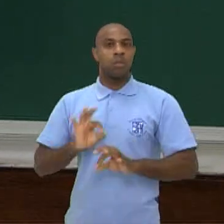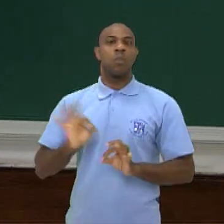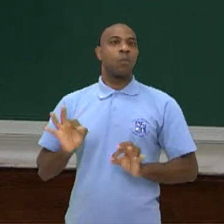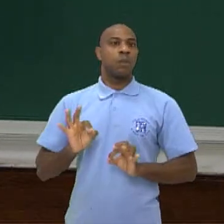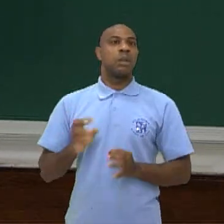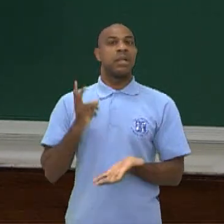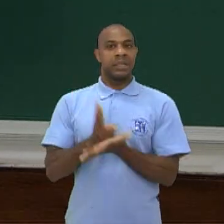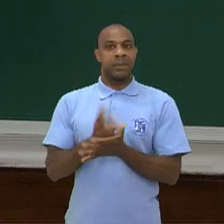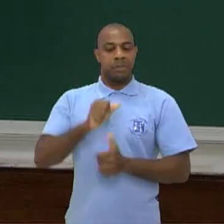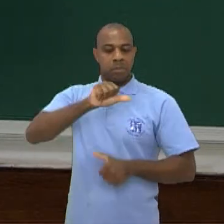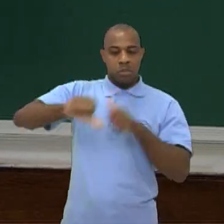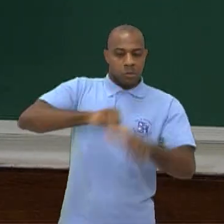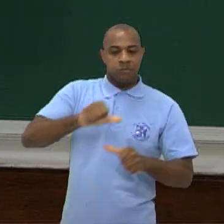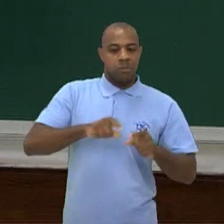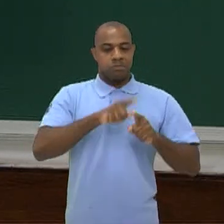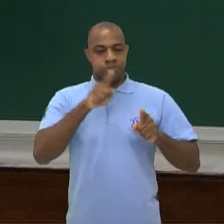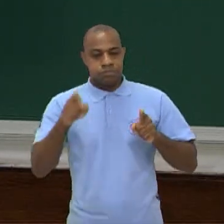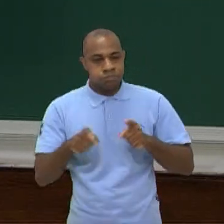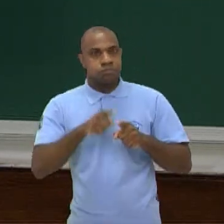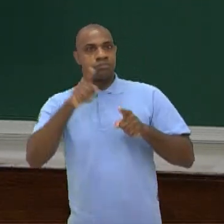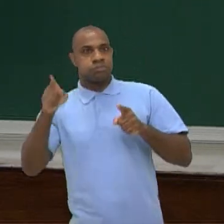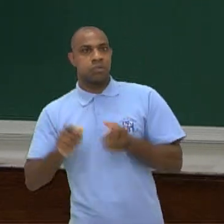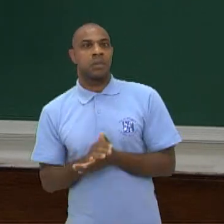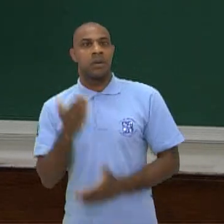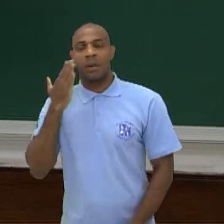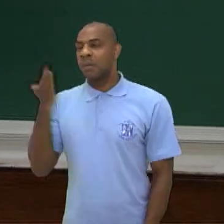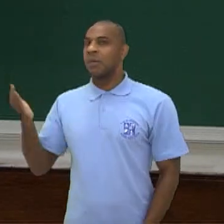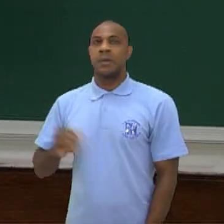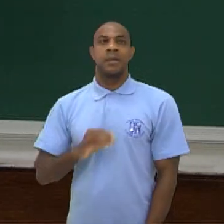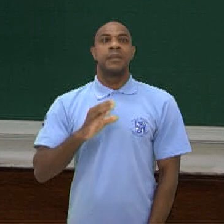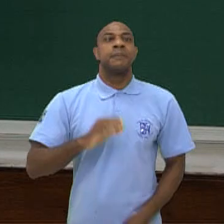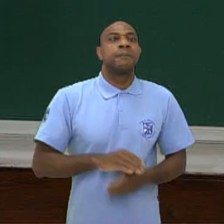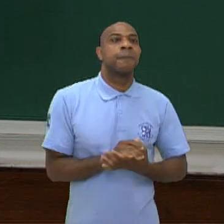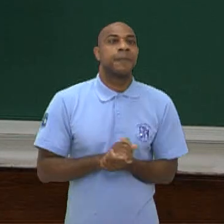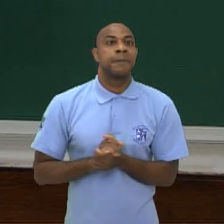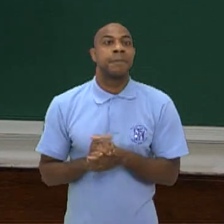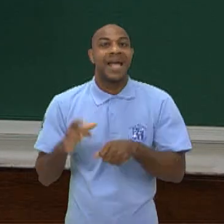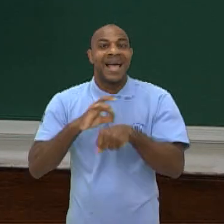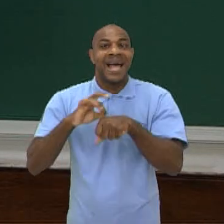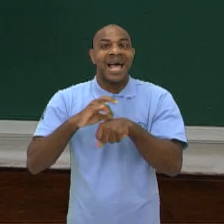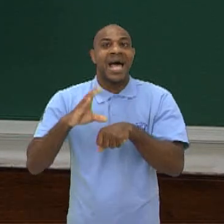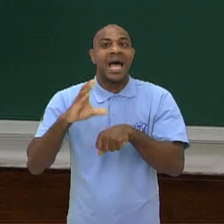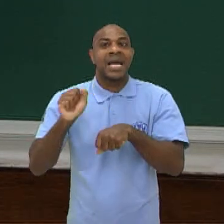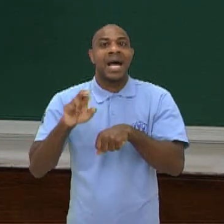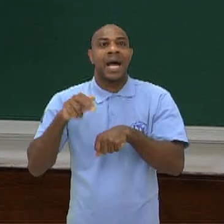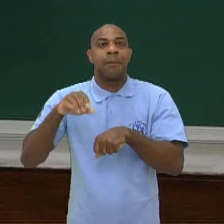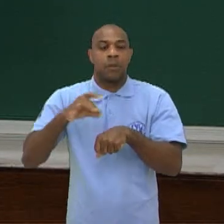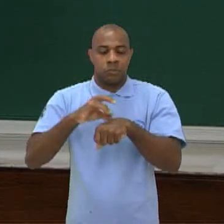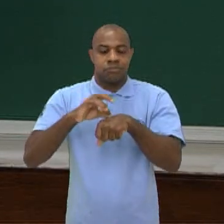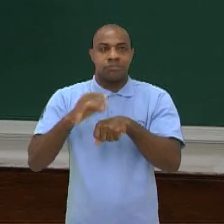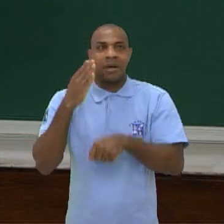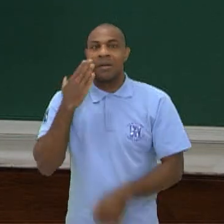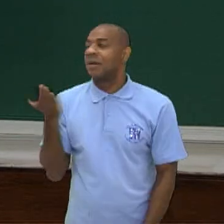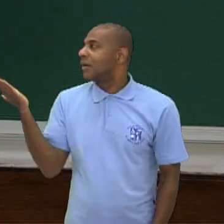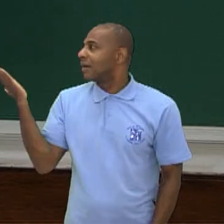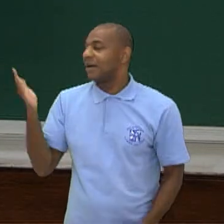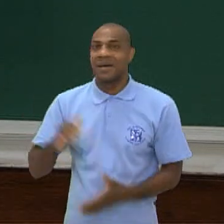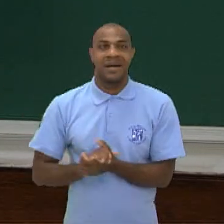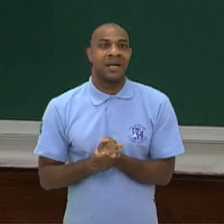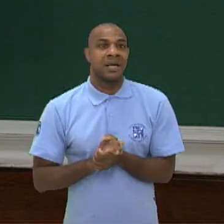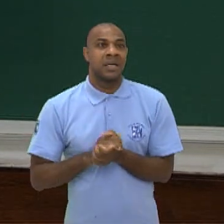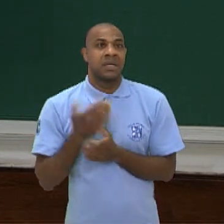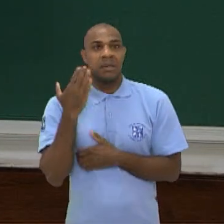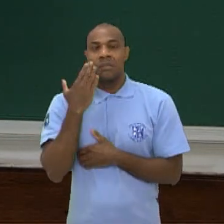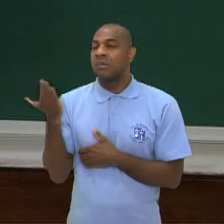tá? Ciclo do carbono. Vamos começar por ele, então. Carbono, vocês estão vendo aqui a estrutura, né? A gente já falou bastante,